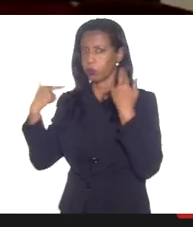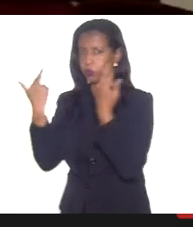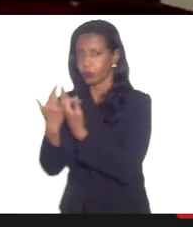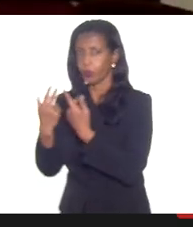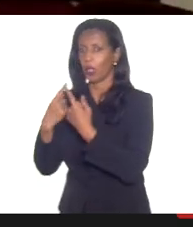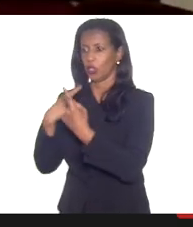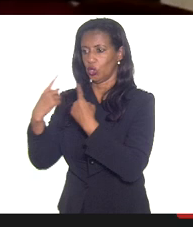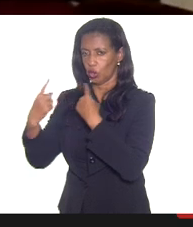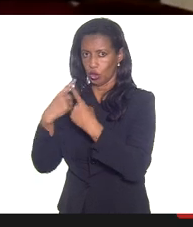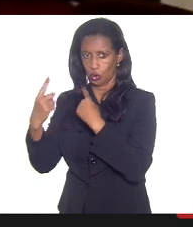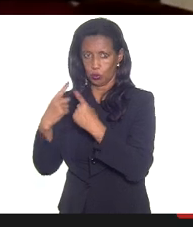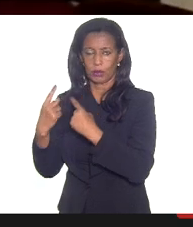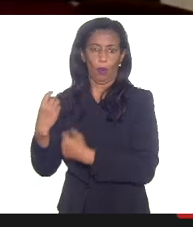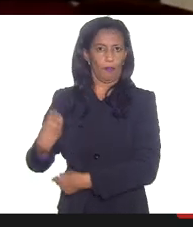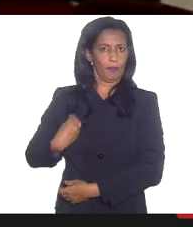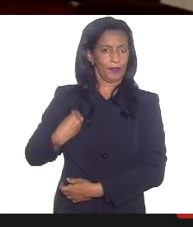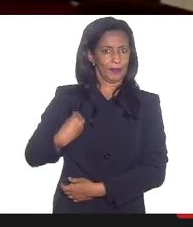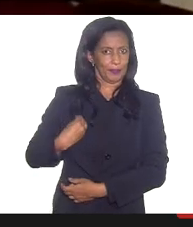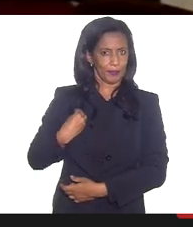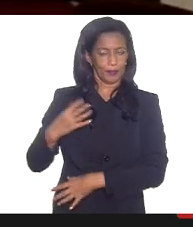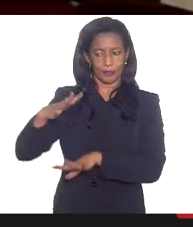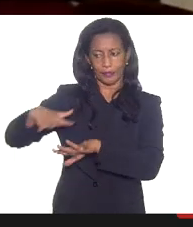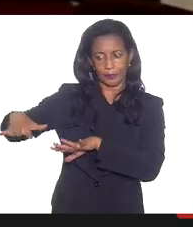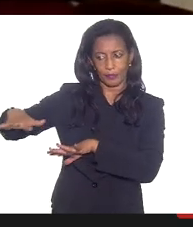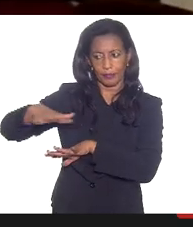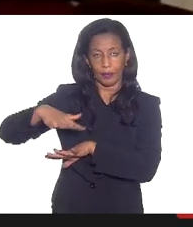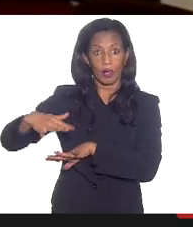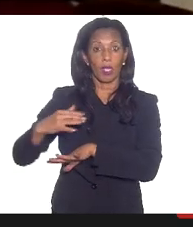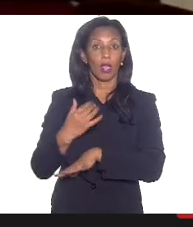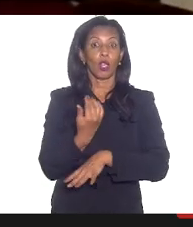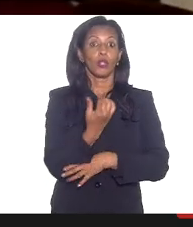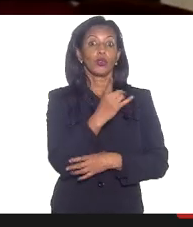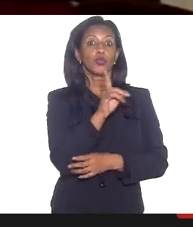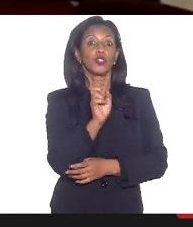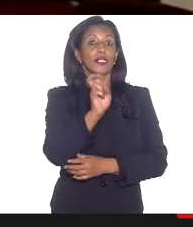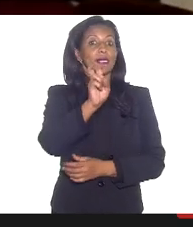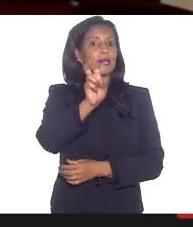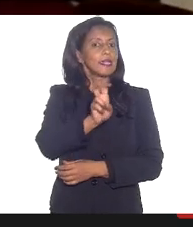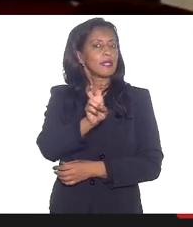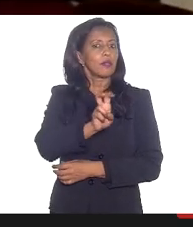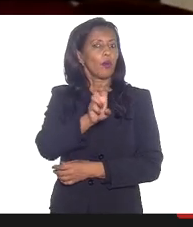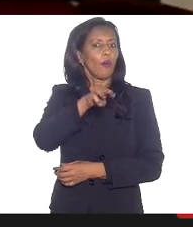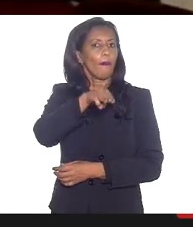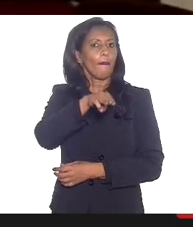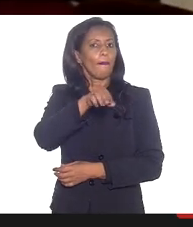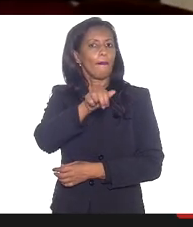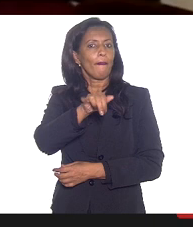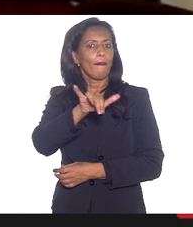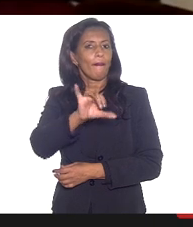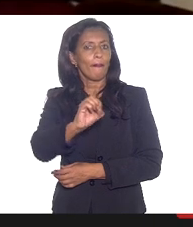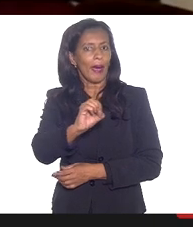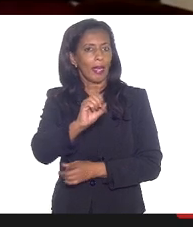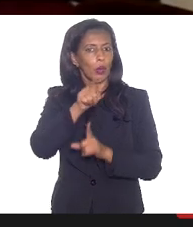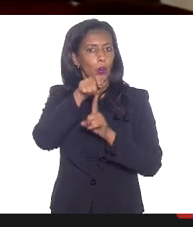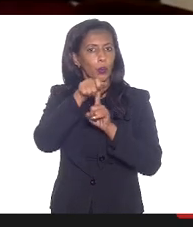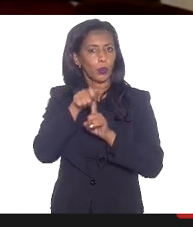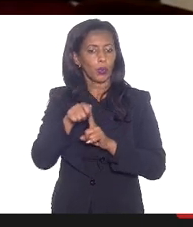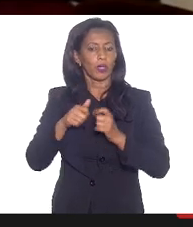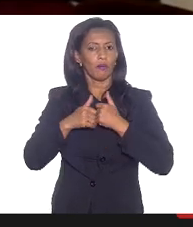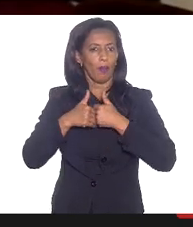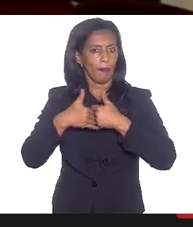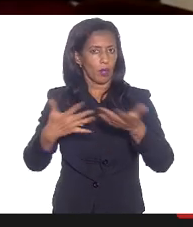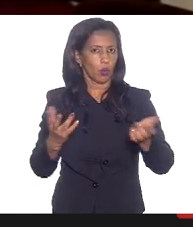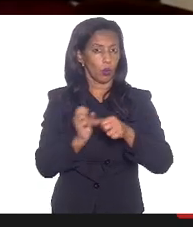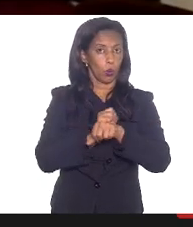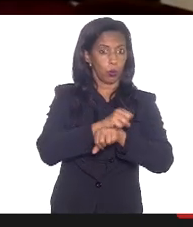discussões presenciais também, né? Então, no dia 5 de maio, teve a abertura do seminário,